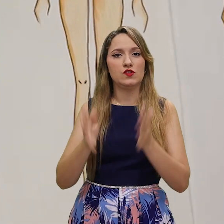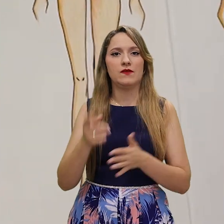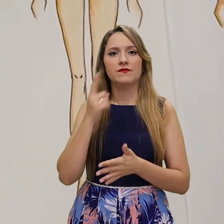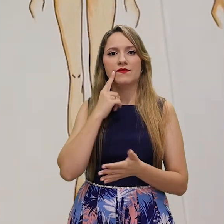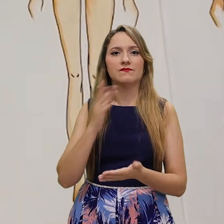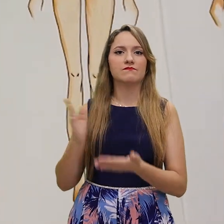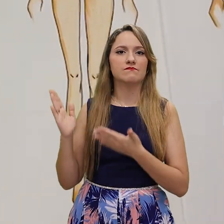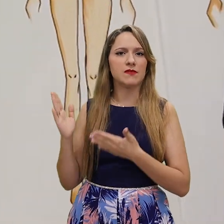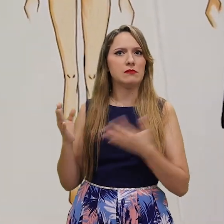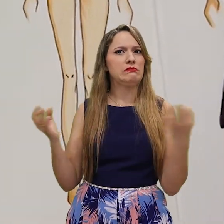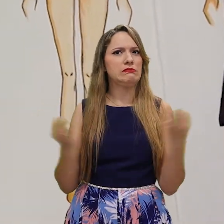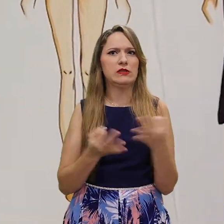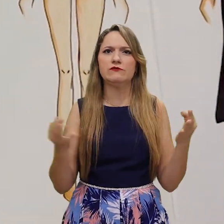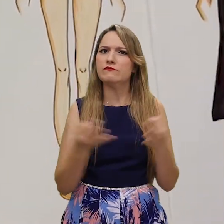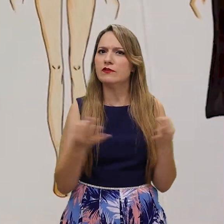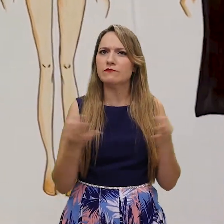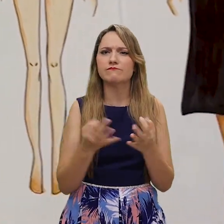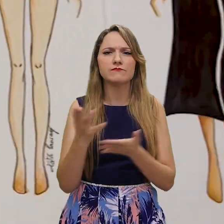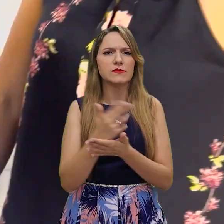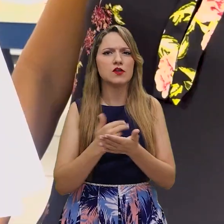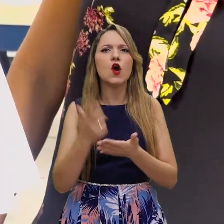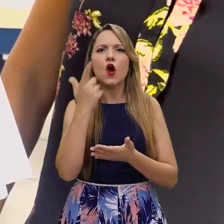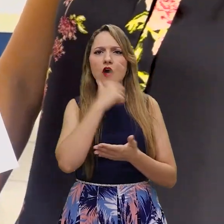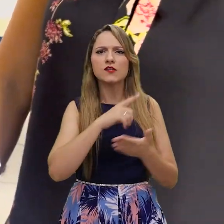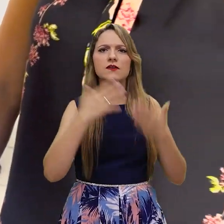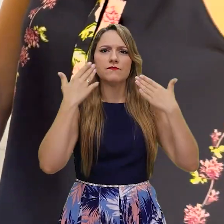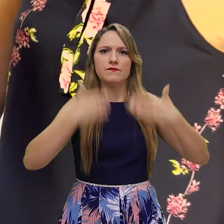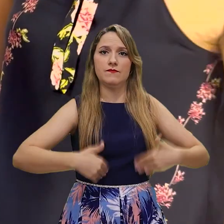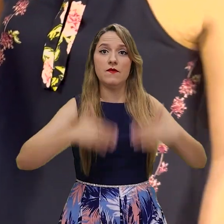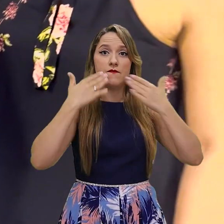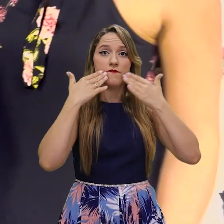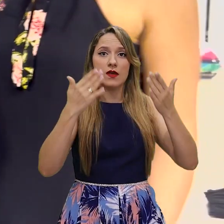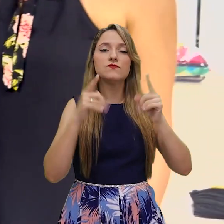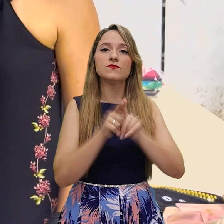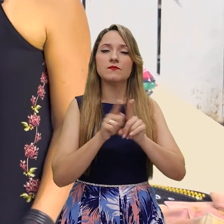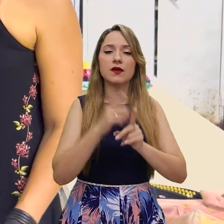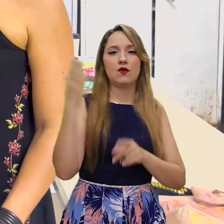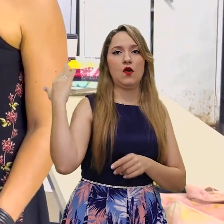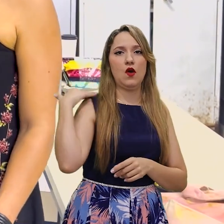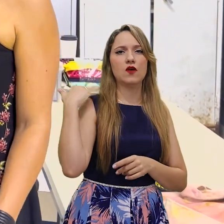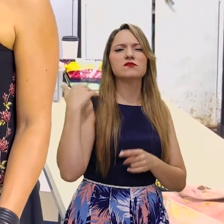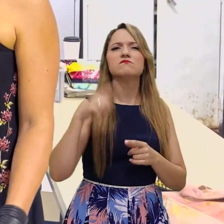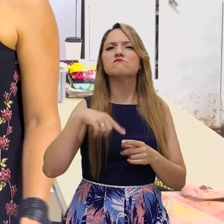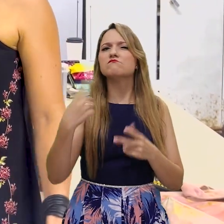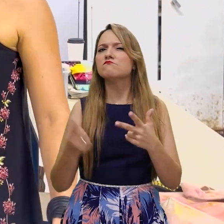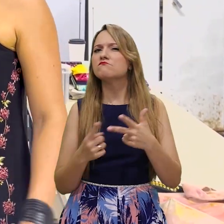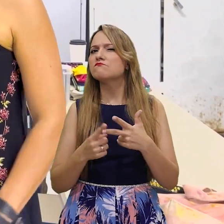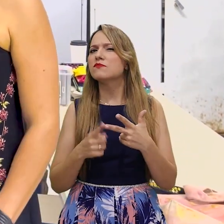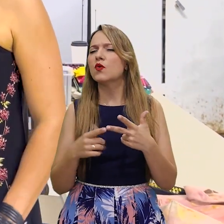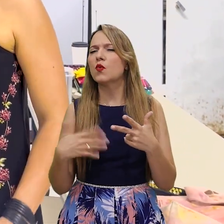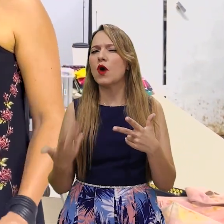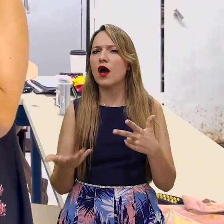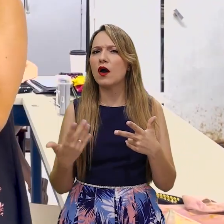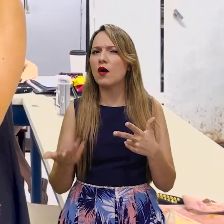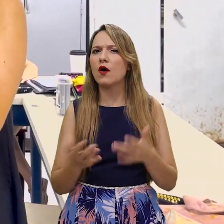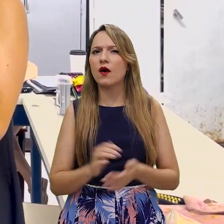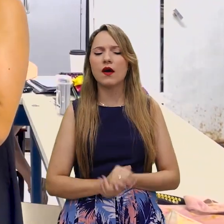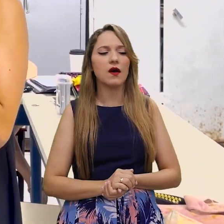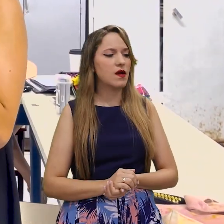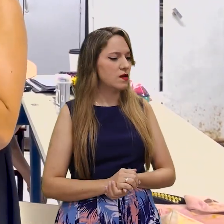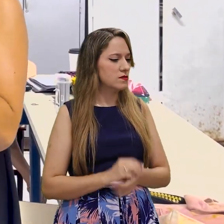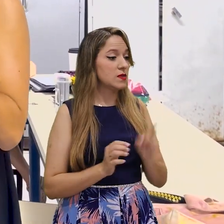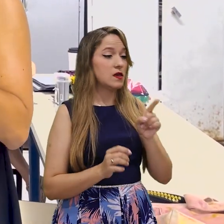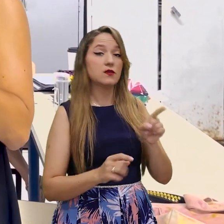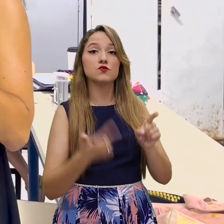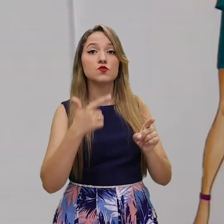uma ótima proporção, frente e costas. E depois, Tatá, qual que foi? Depois foi um sem rosto. Esse aqui já